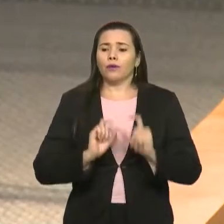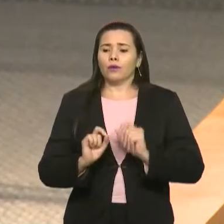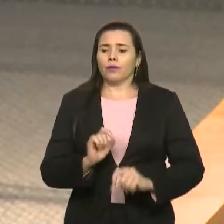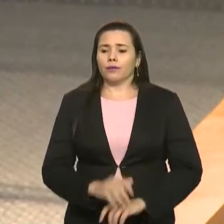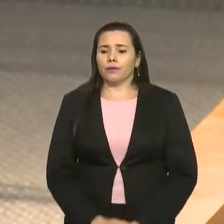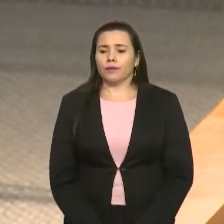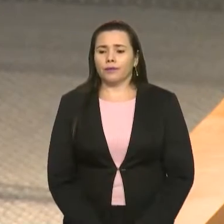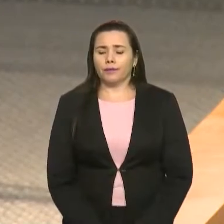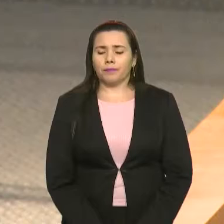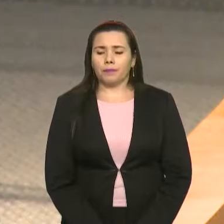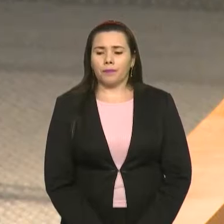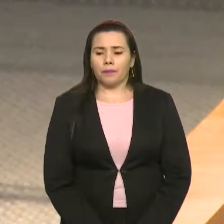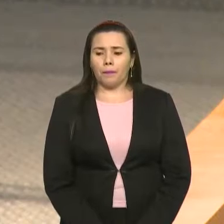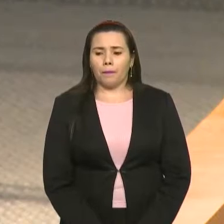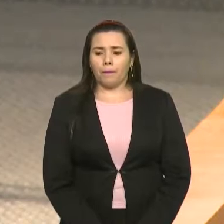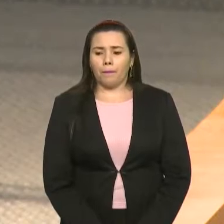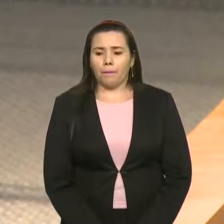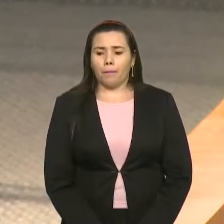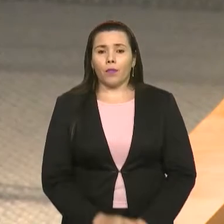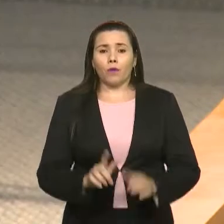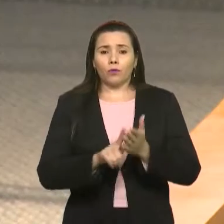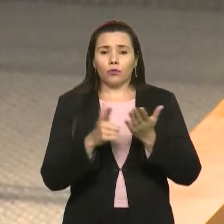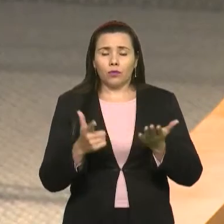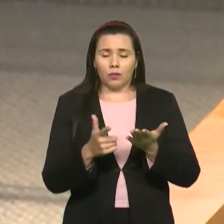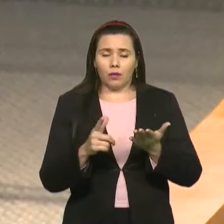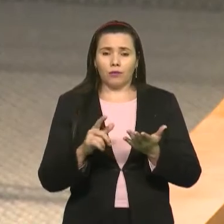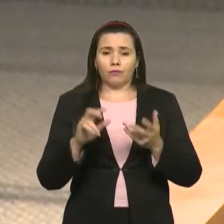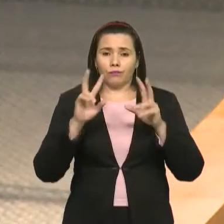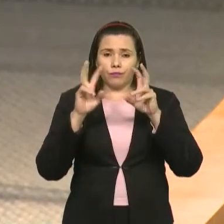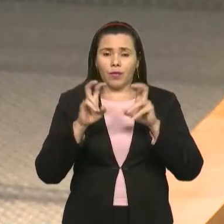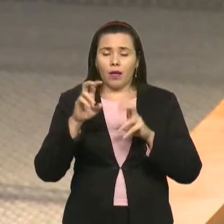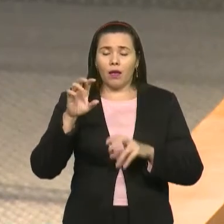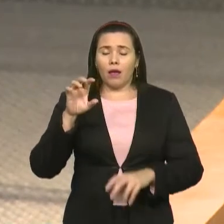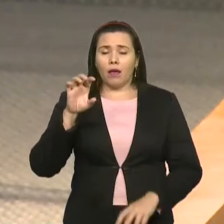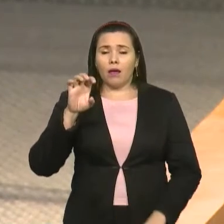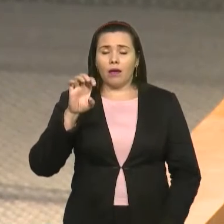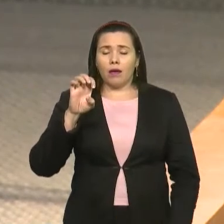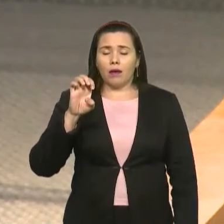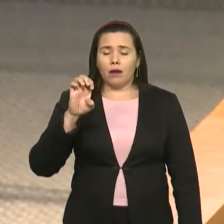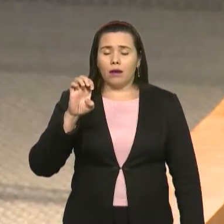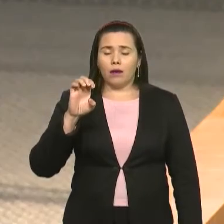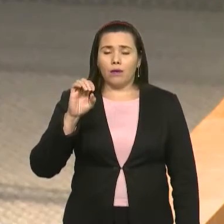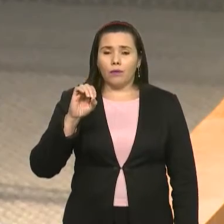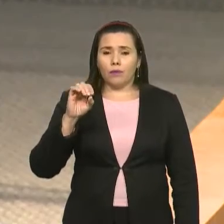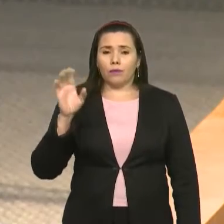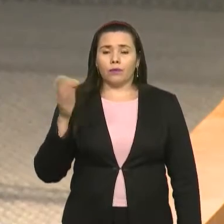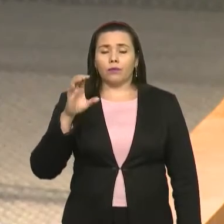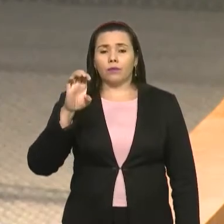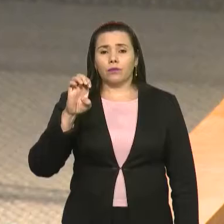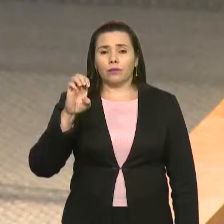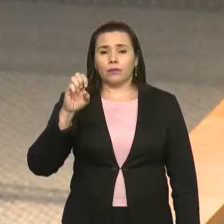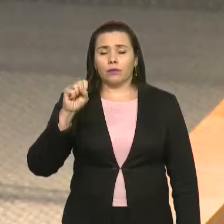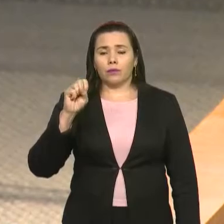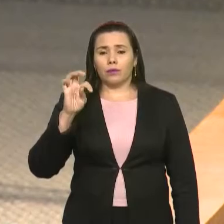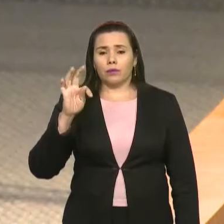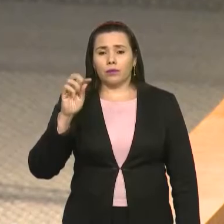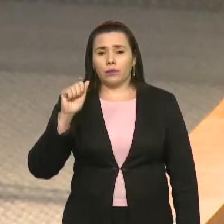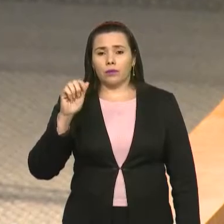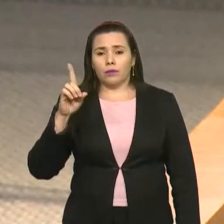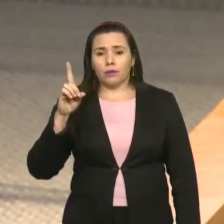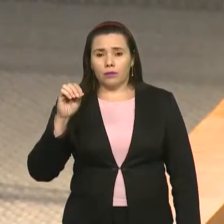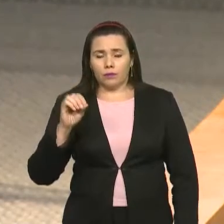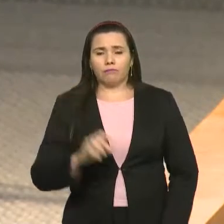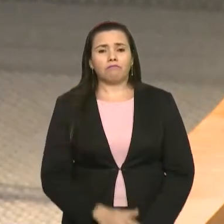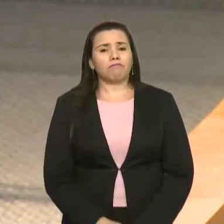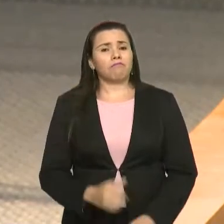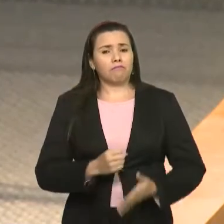Maranhão reservou. O jornal Estado tem contribuições extremamente relevantes. Eu me recordo